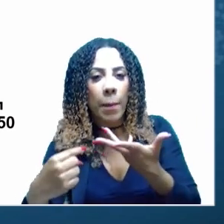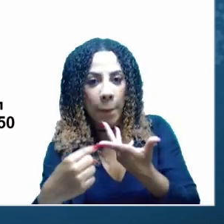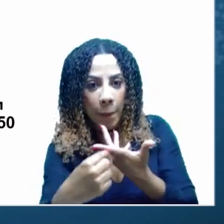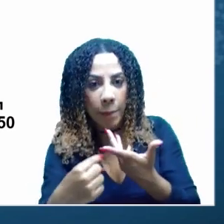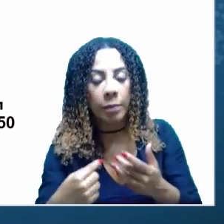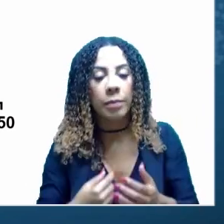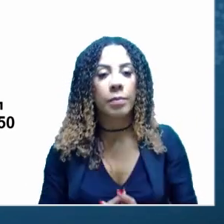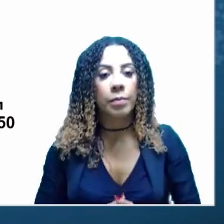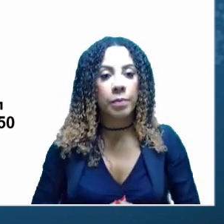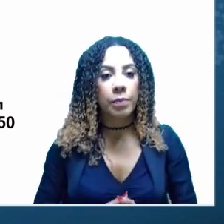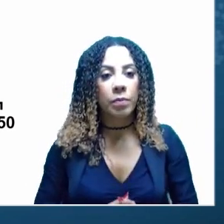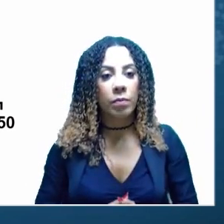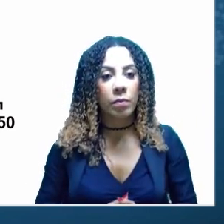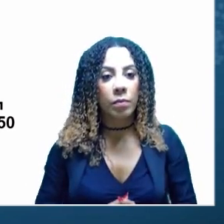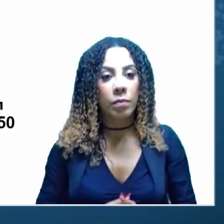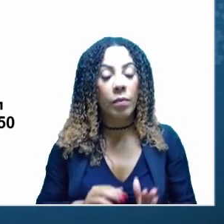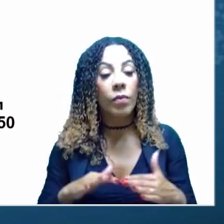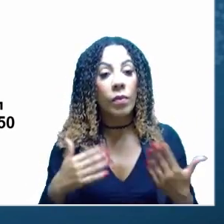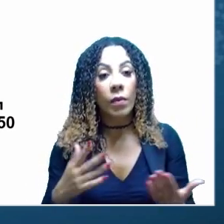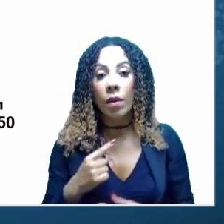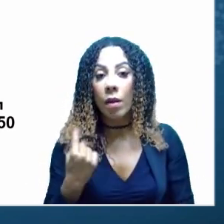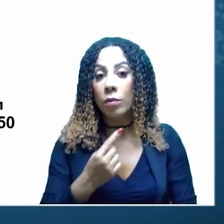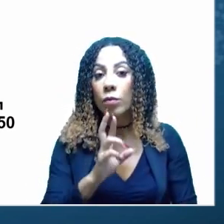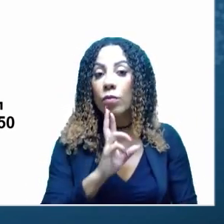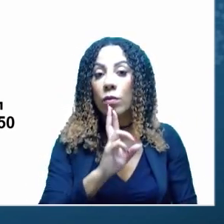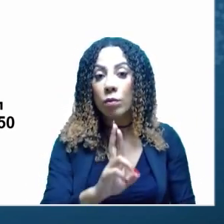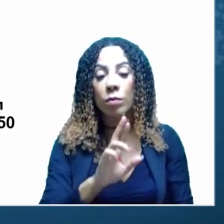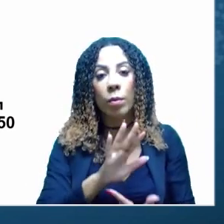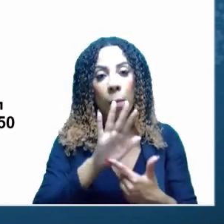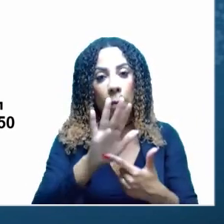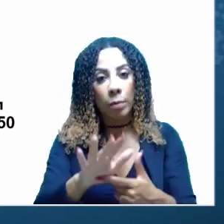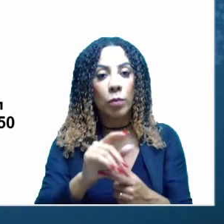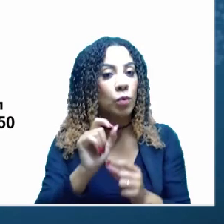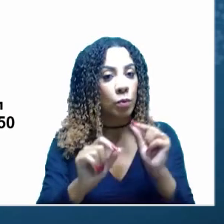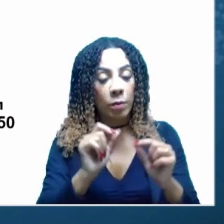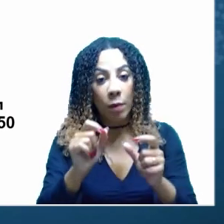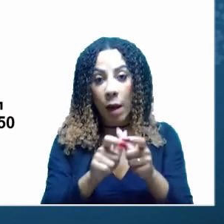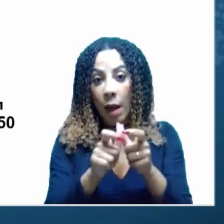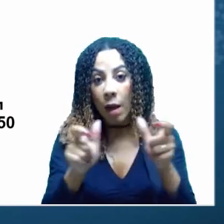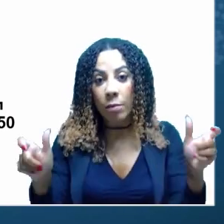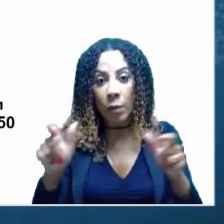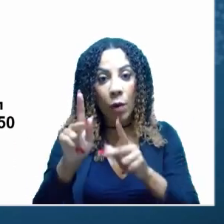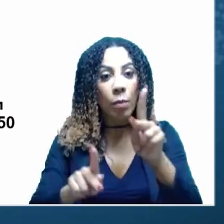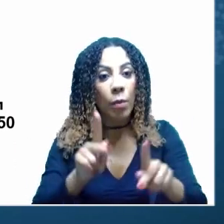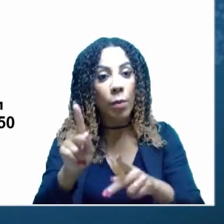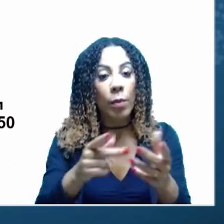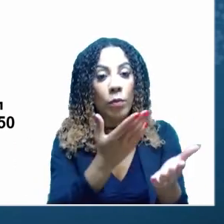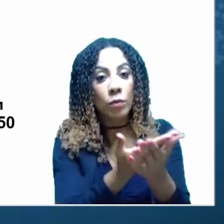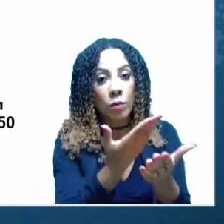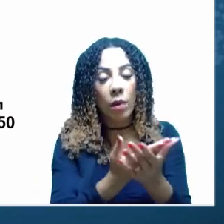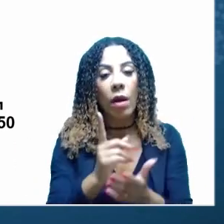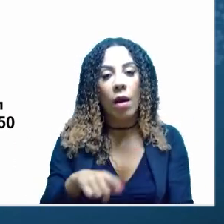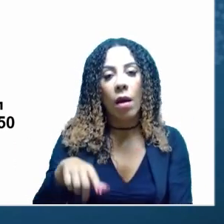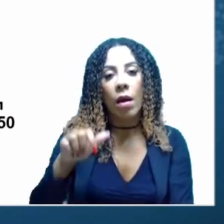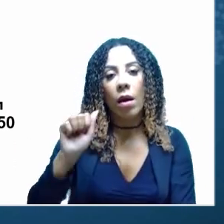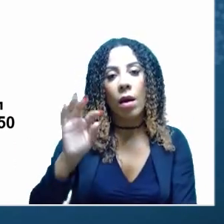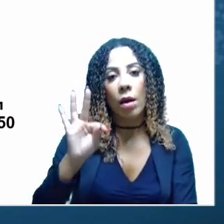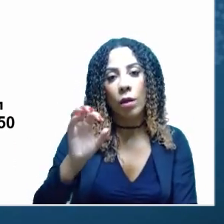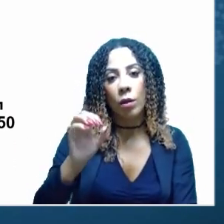Bom, os nossos resultados demonstraram que a maioria da nossa população de estudo eram atópicos, apresentando